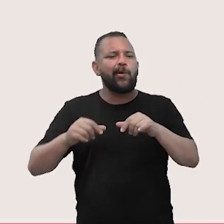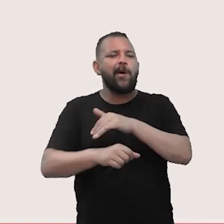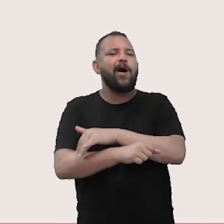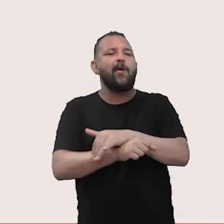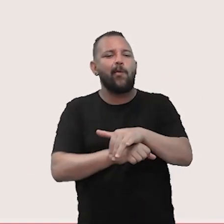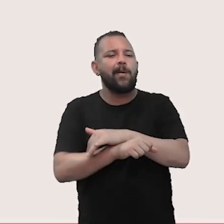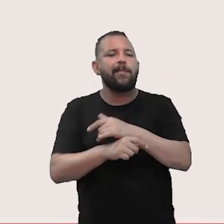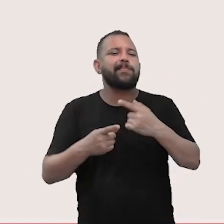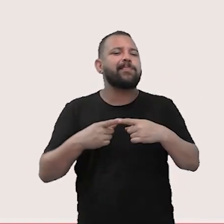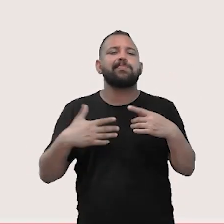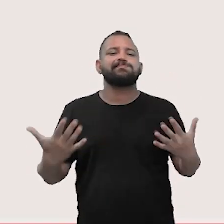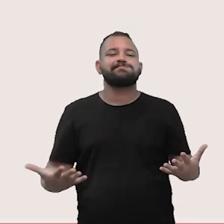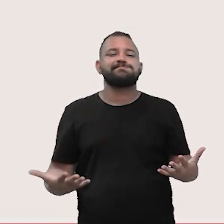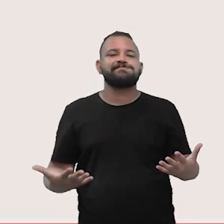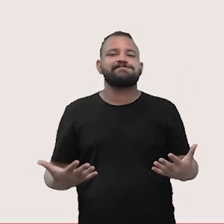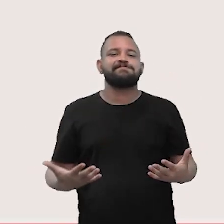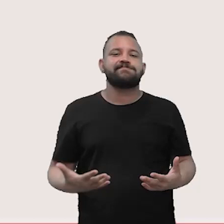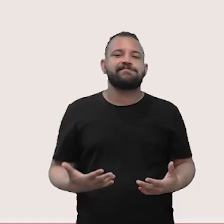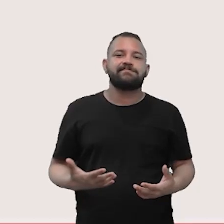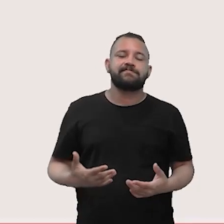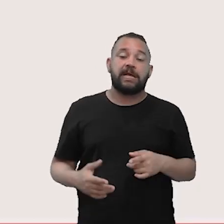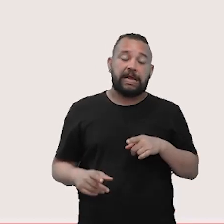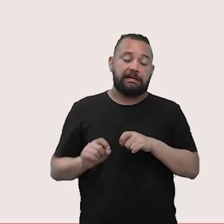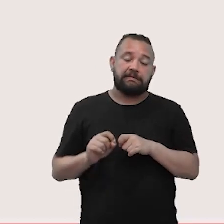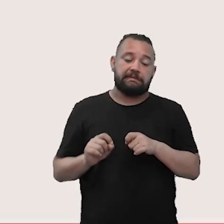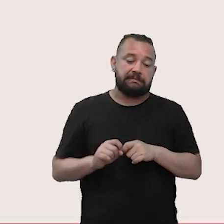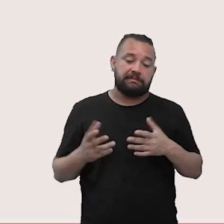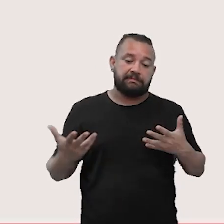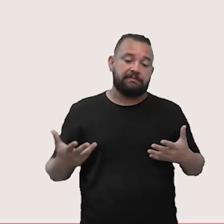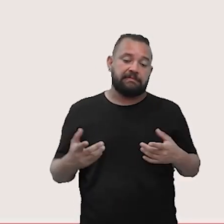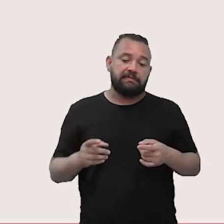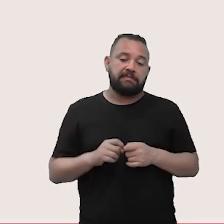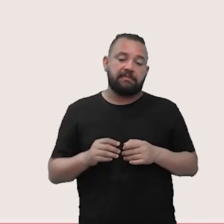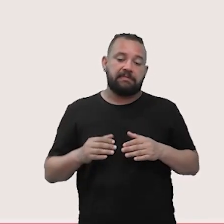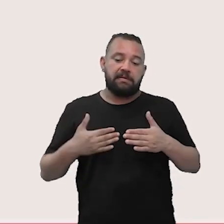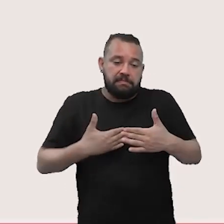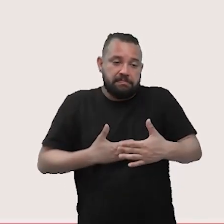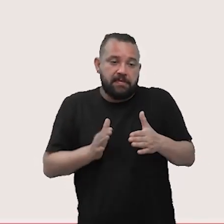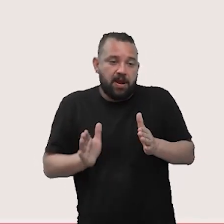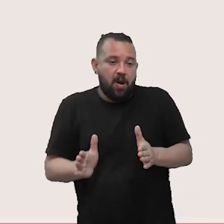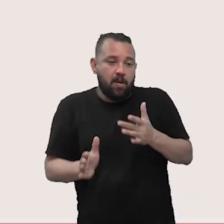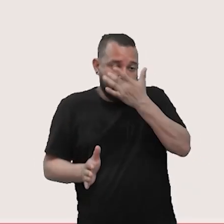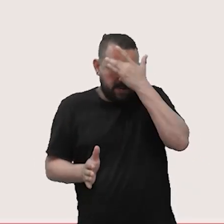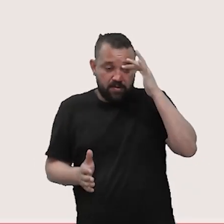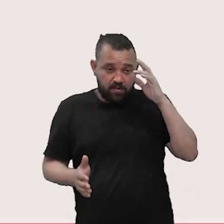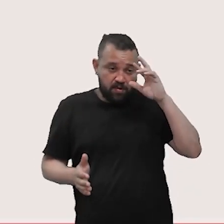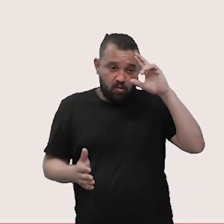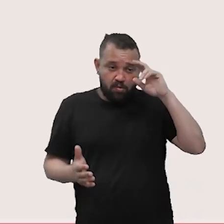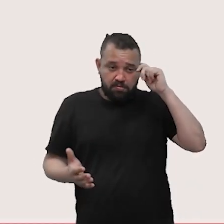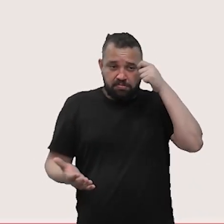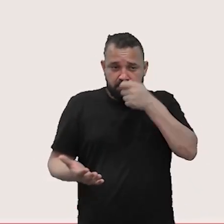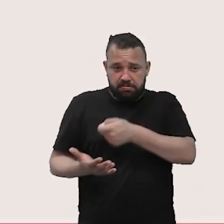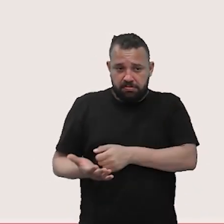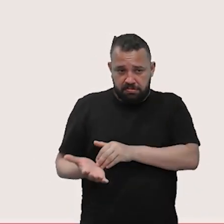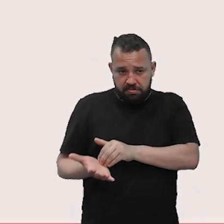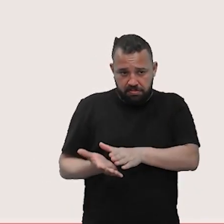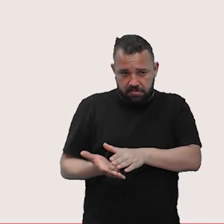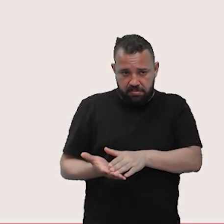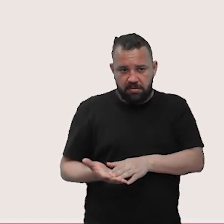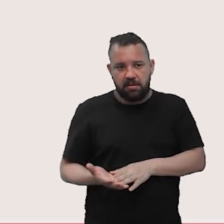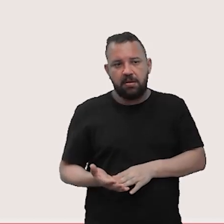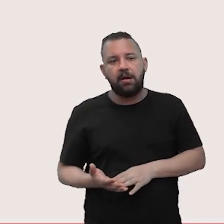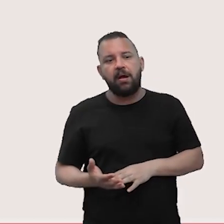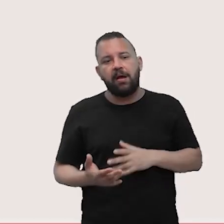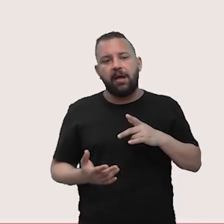tenha feito mal dentro de 4 paredes. Idoso, teve câncer e desapareceu.